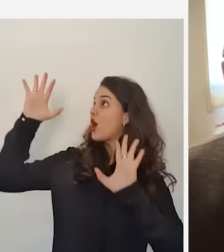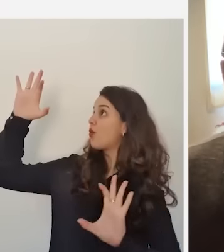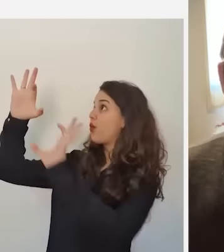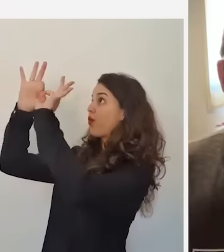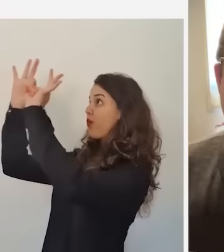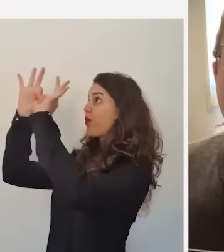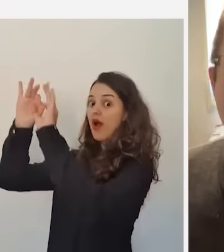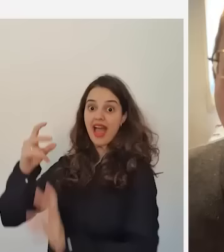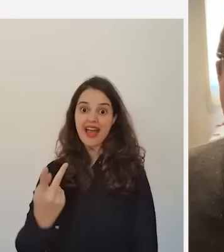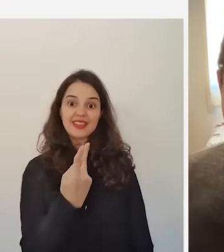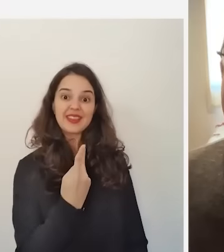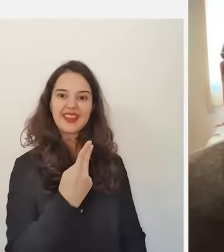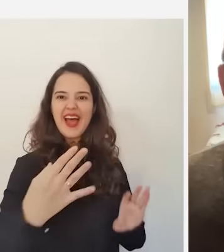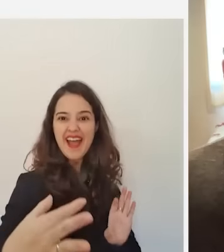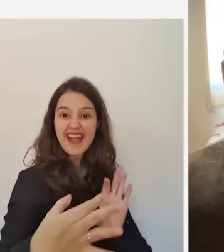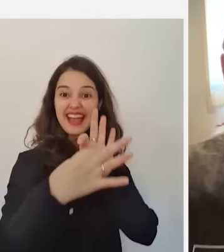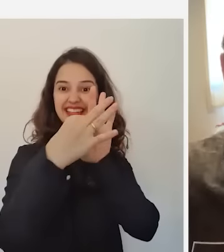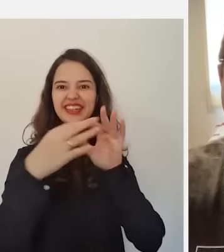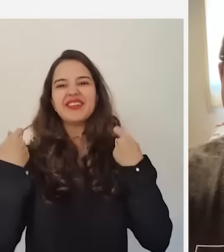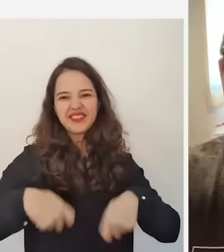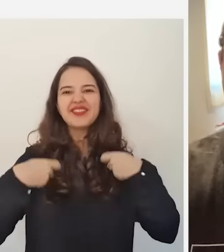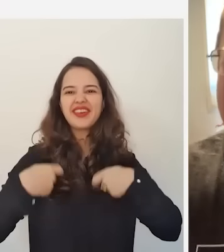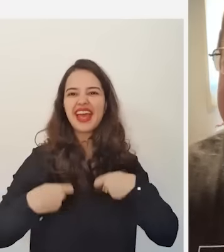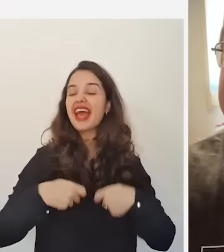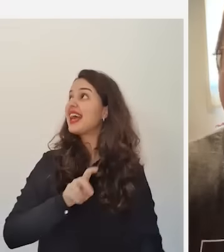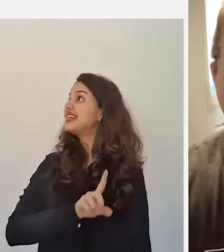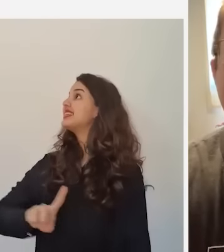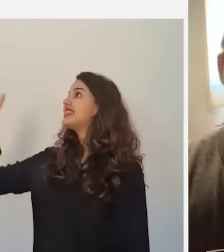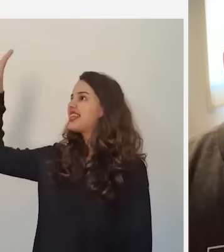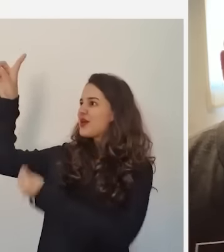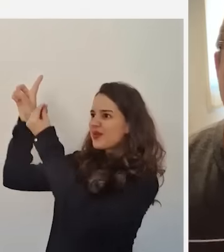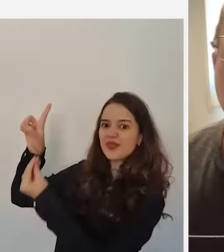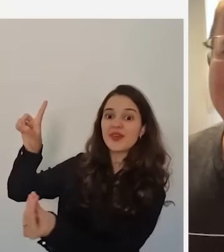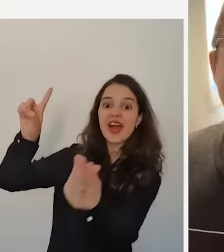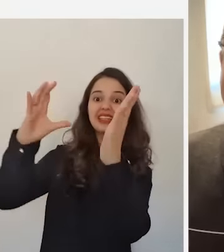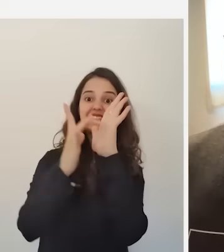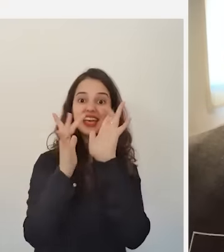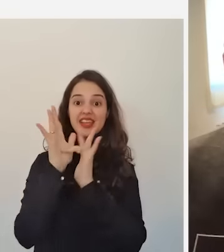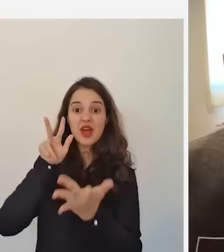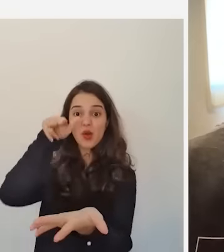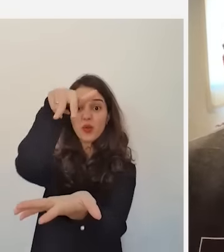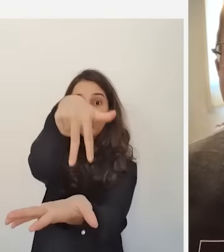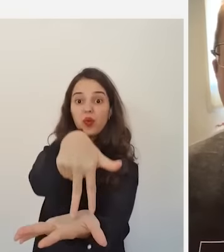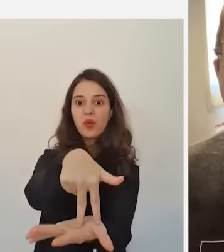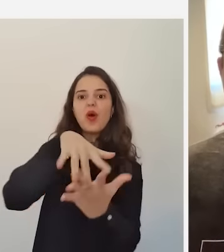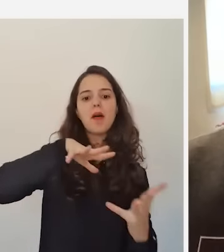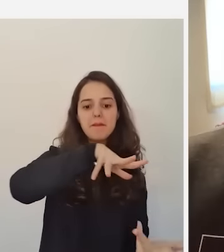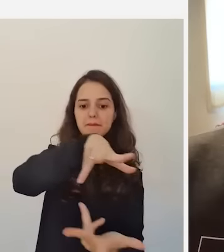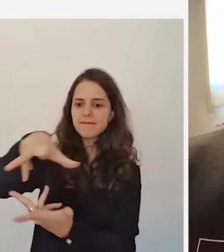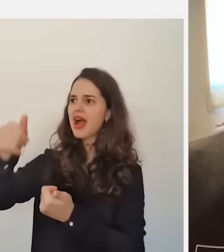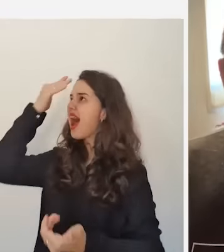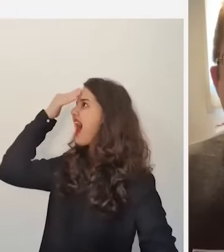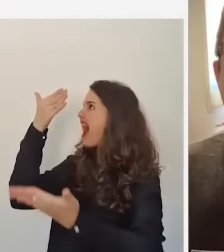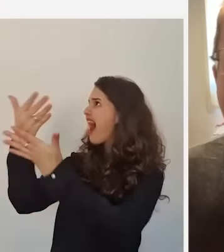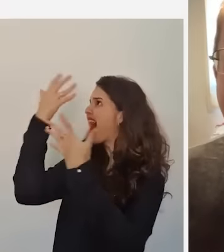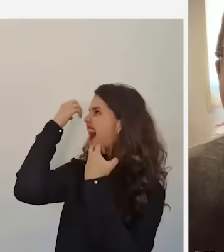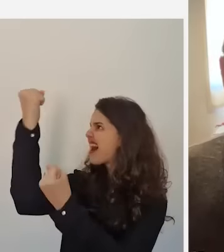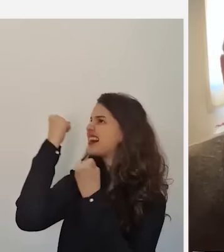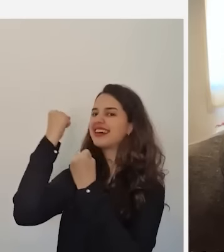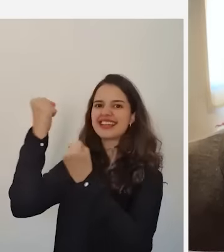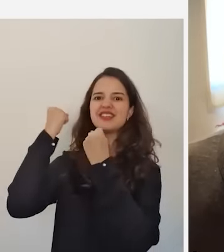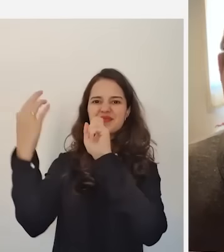um para que o mundo CREA que no pai o env temos que ser um como